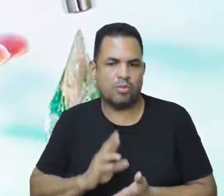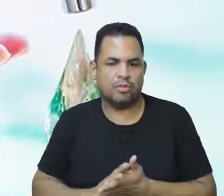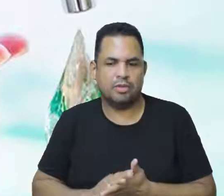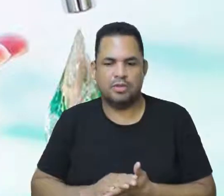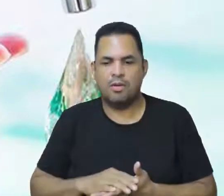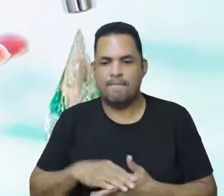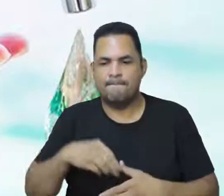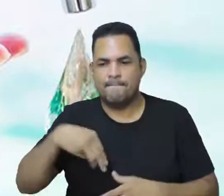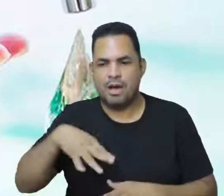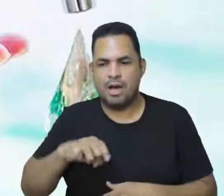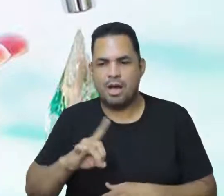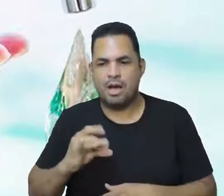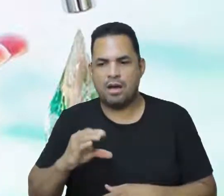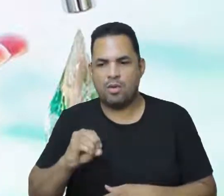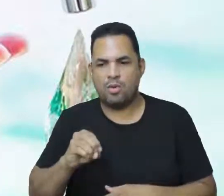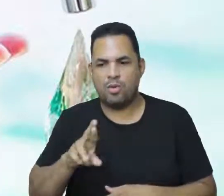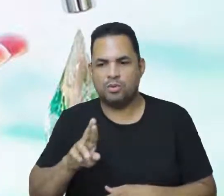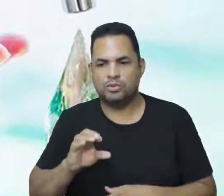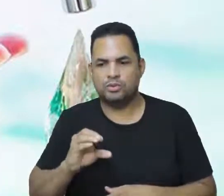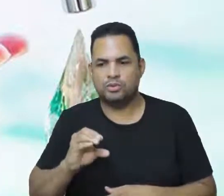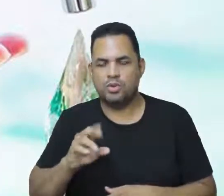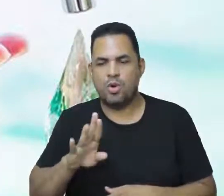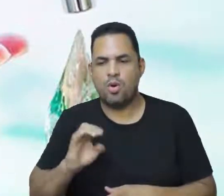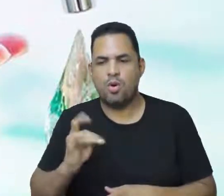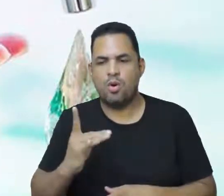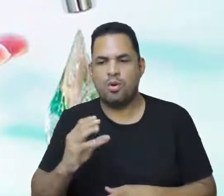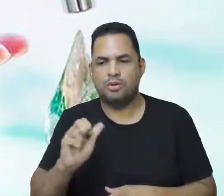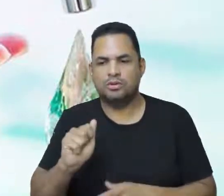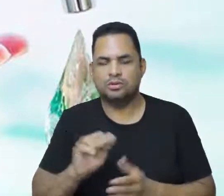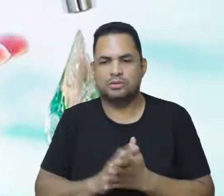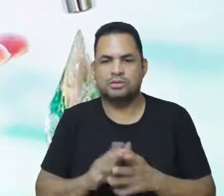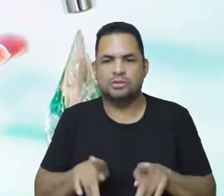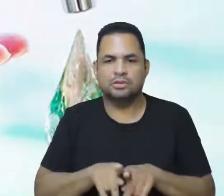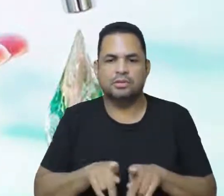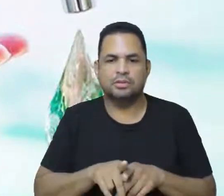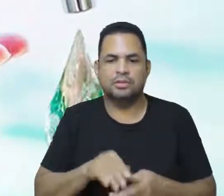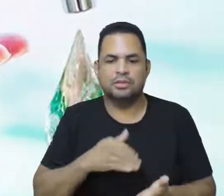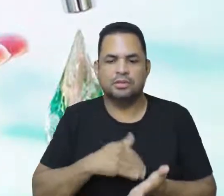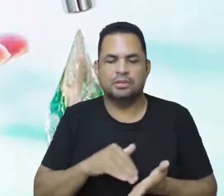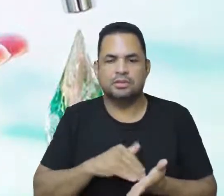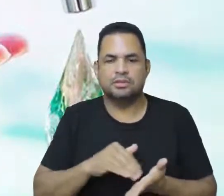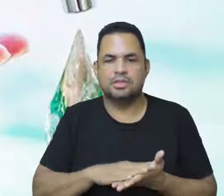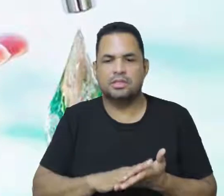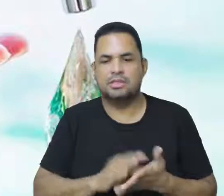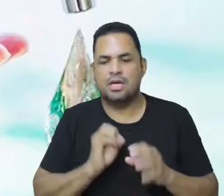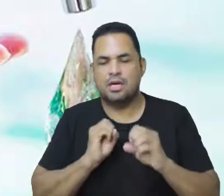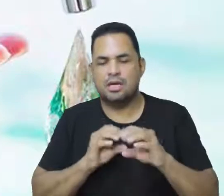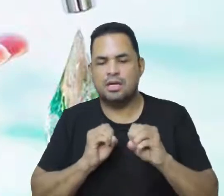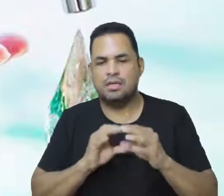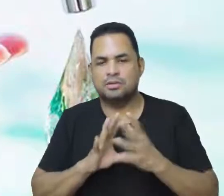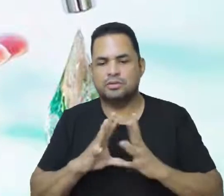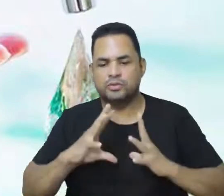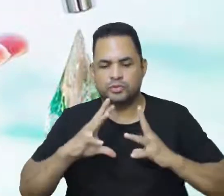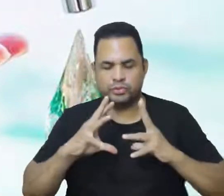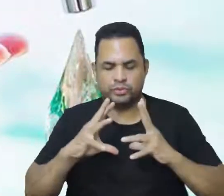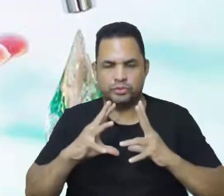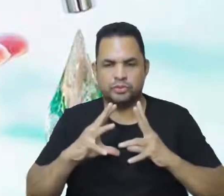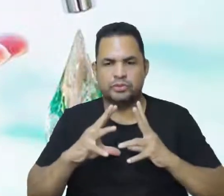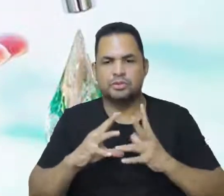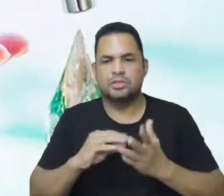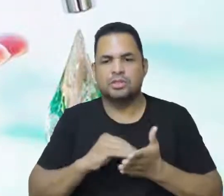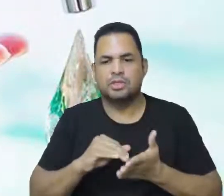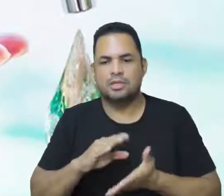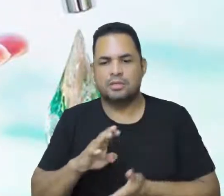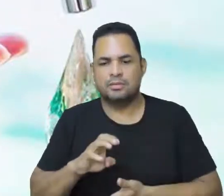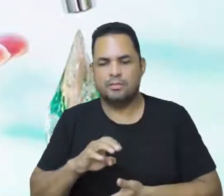do secretário estadual da Educação, professor Suame, e de toda esta equipe